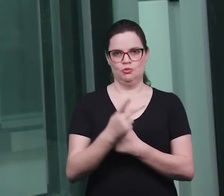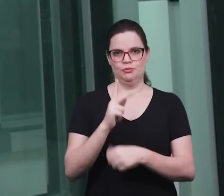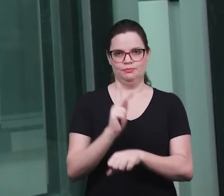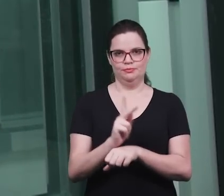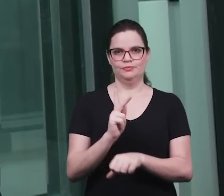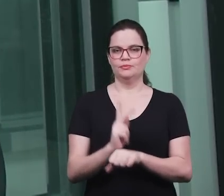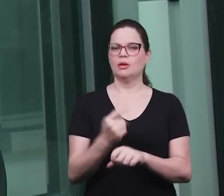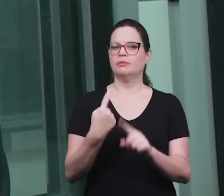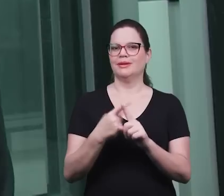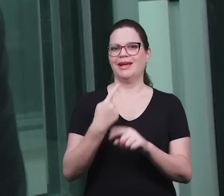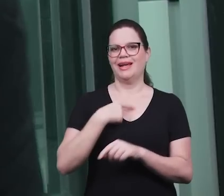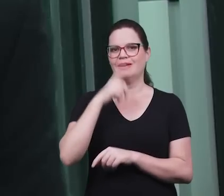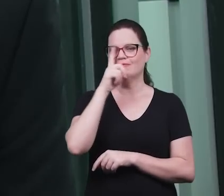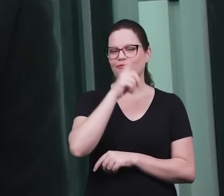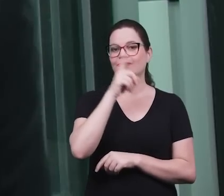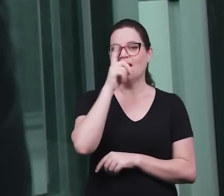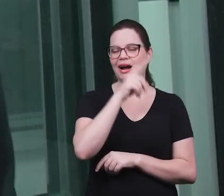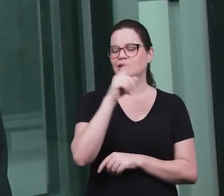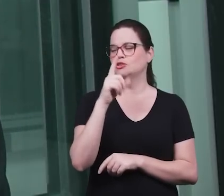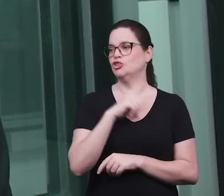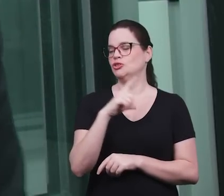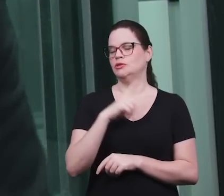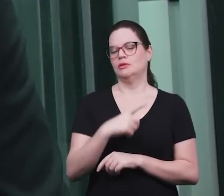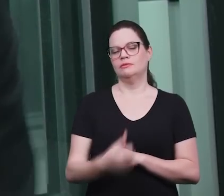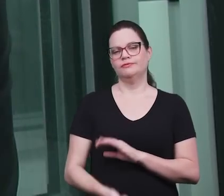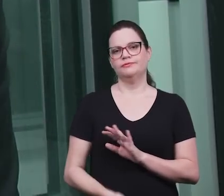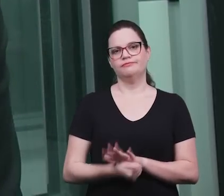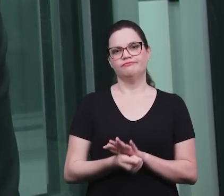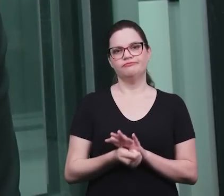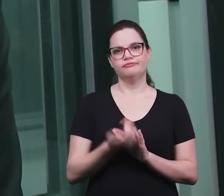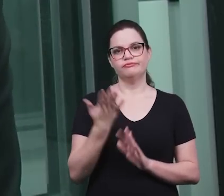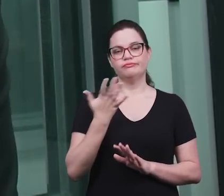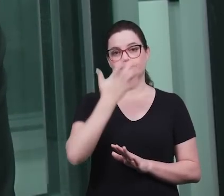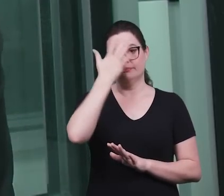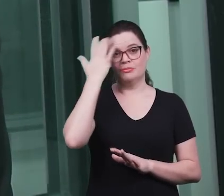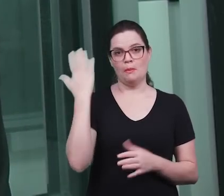debate judicial mesmo. A gente já pegou inúmeros casos de pessoas que